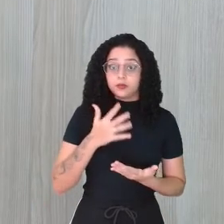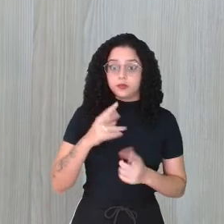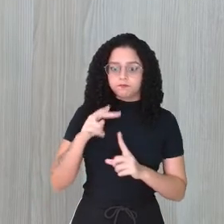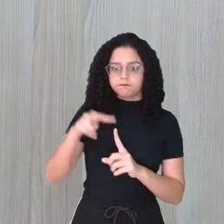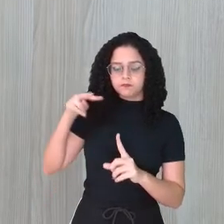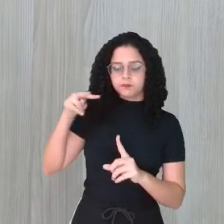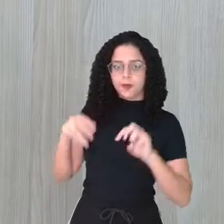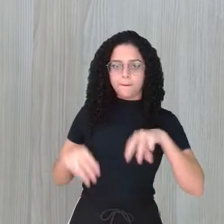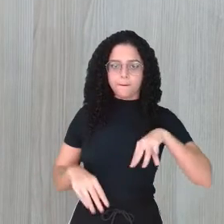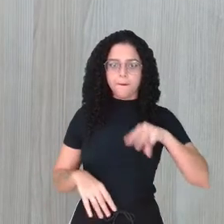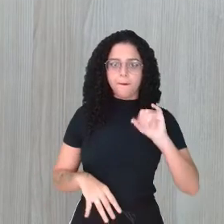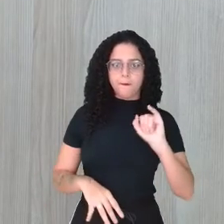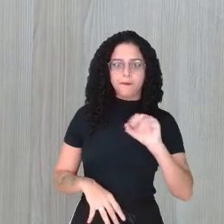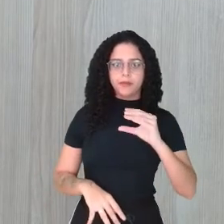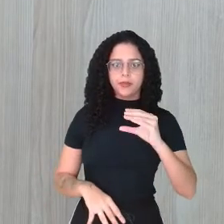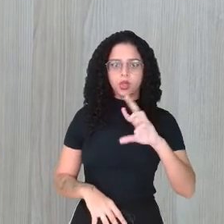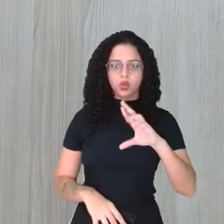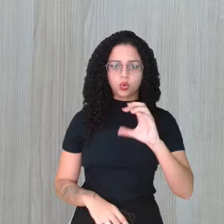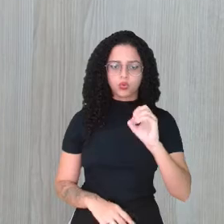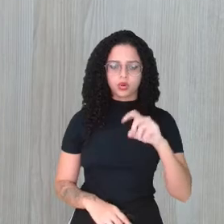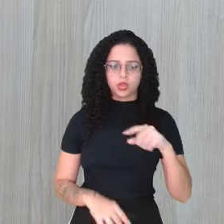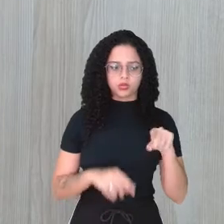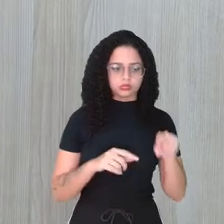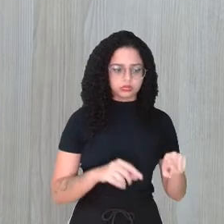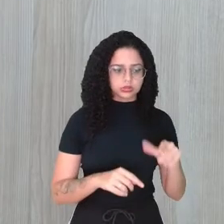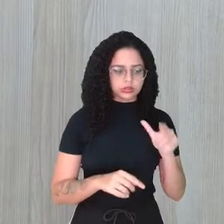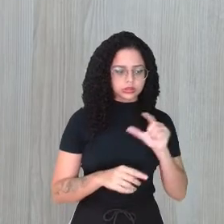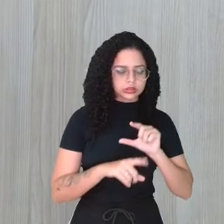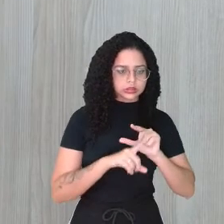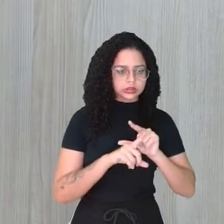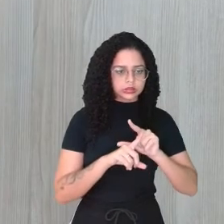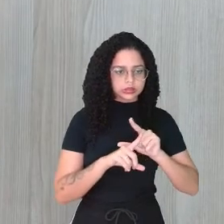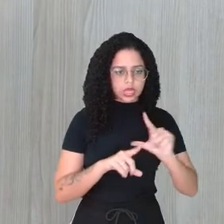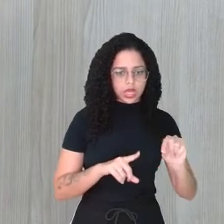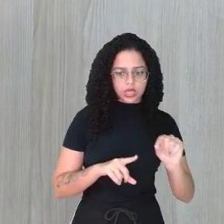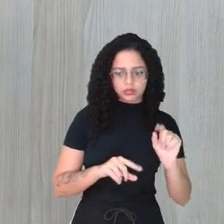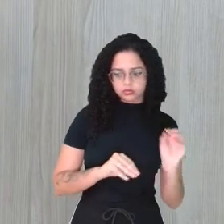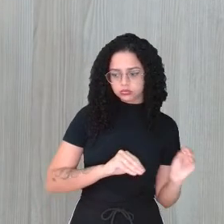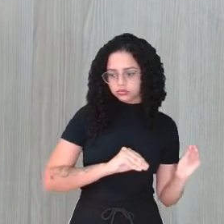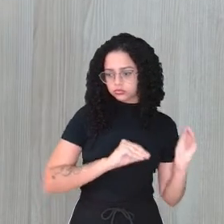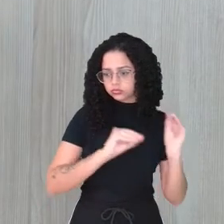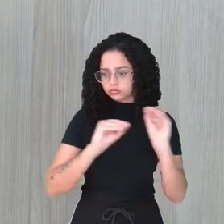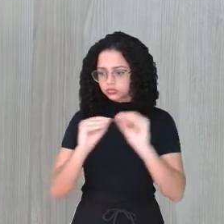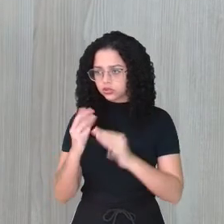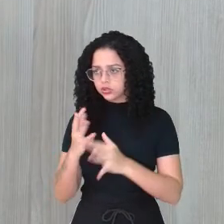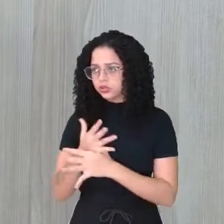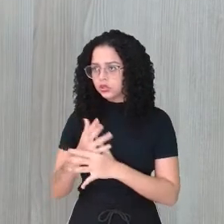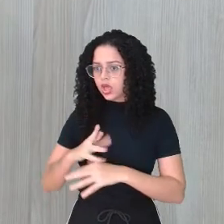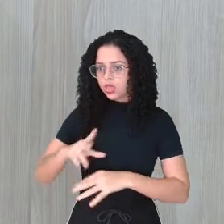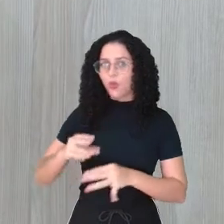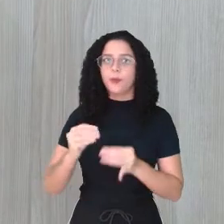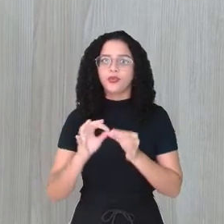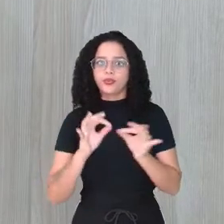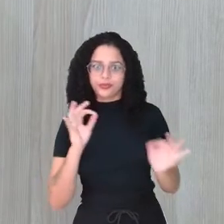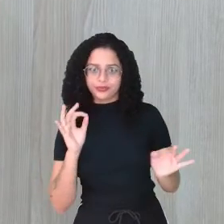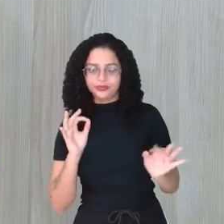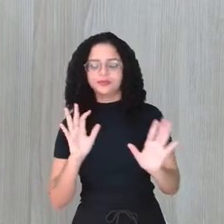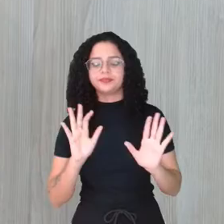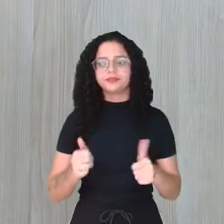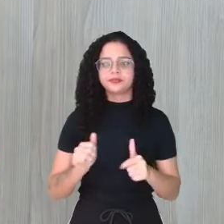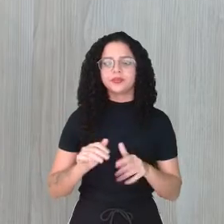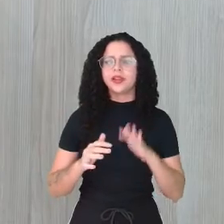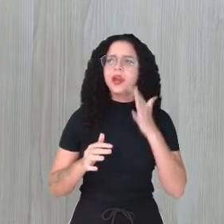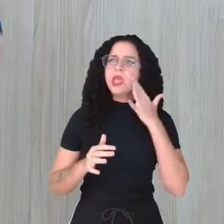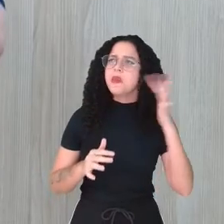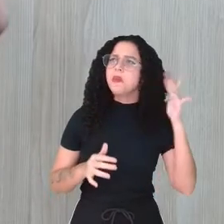micro, ele está saindo da terrinha dele e indo para a grande cidade, que não é tão distante assim.